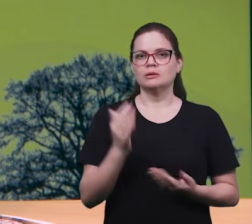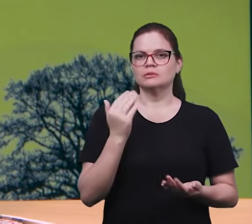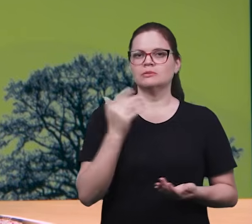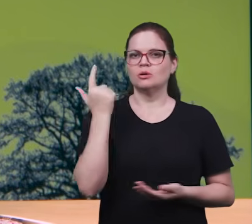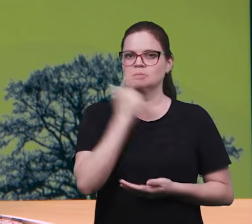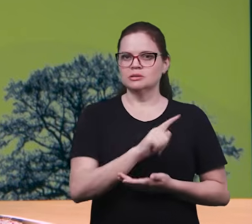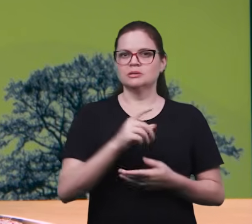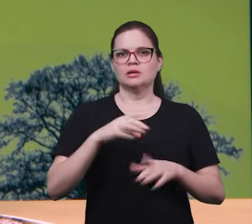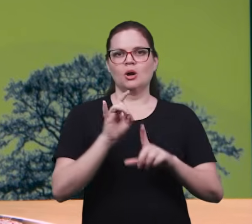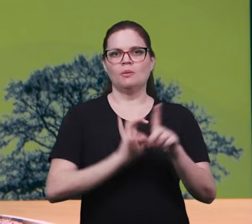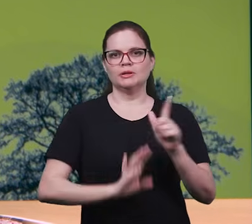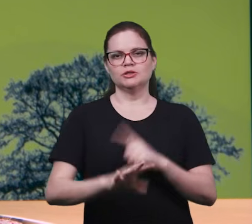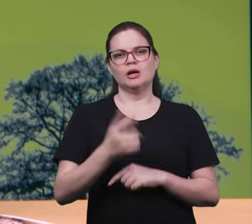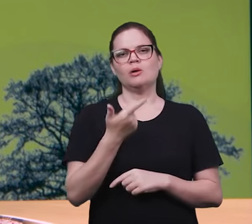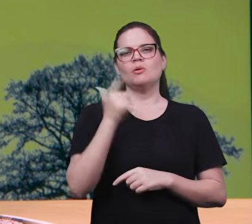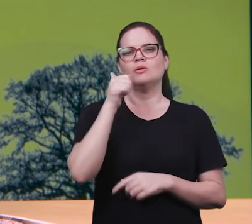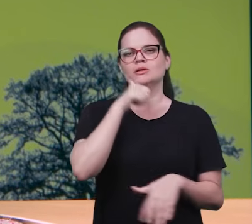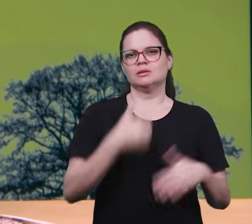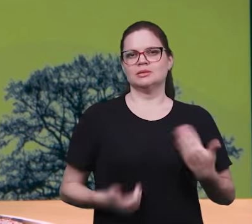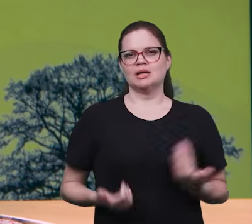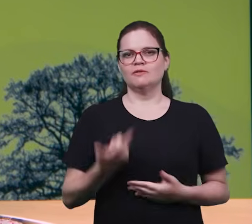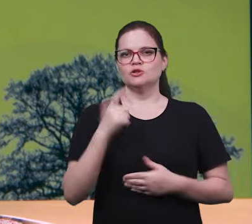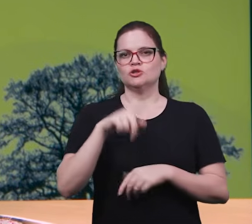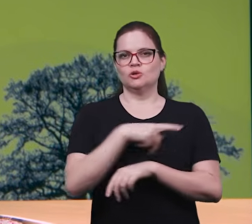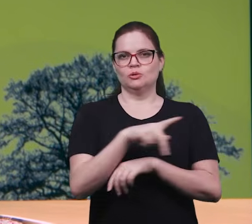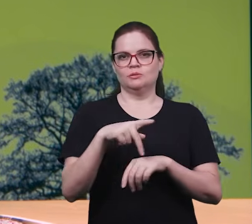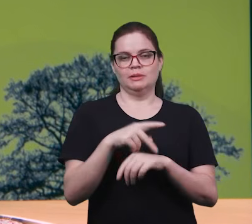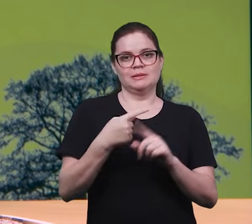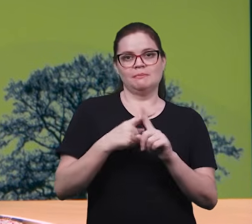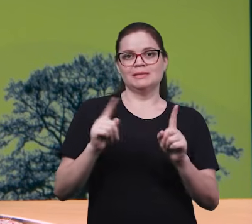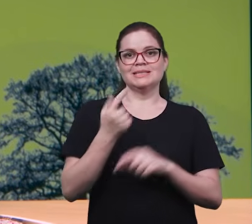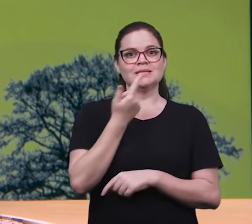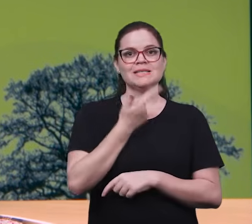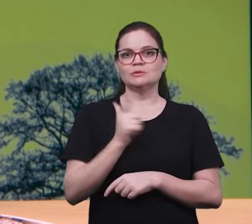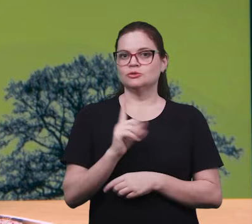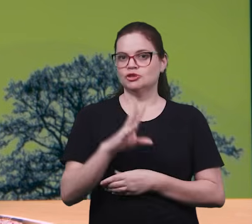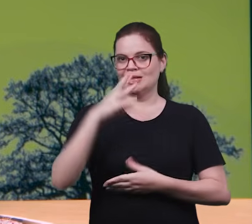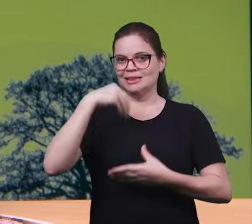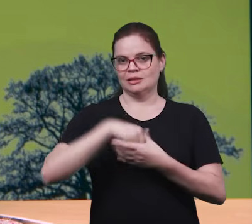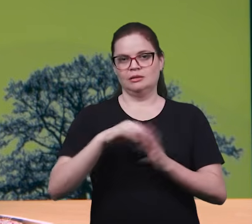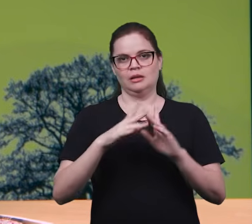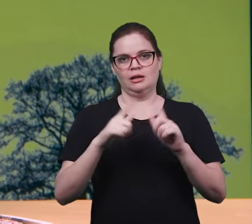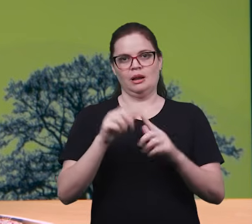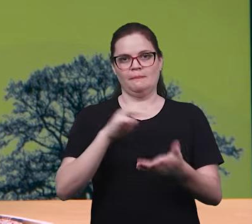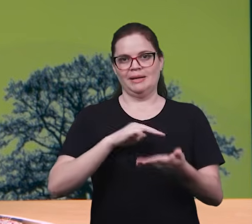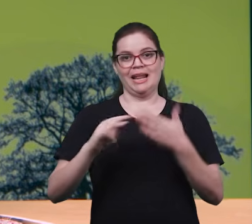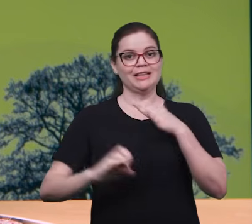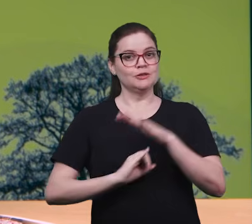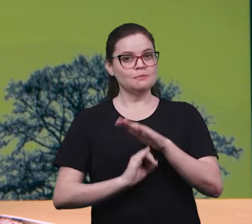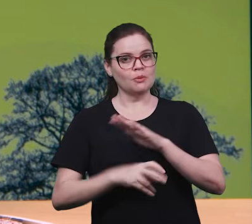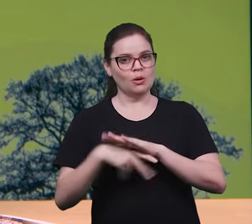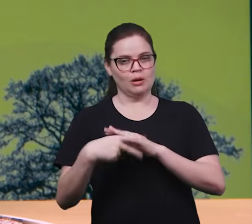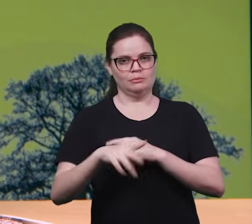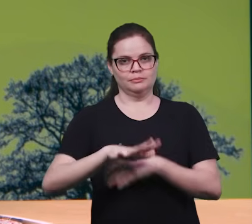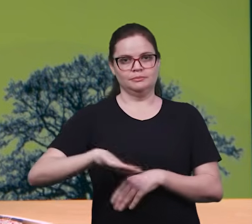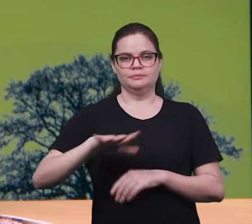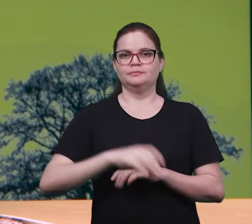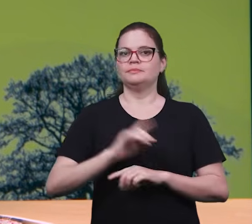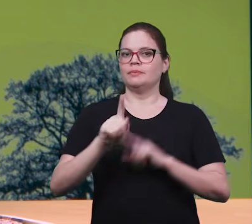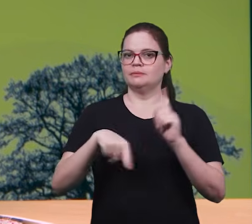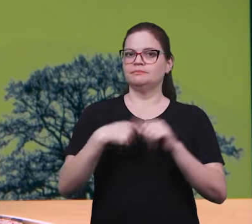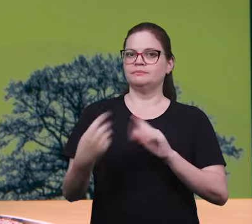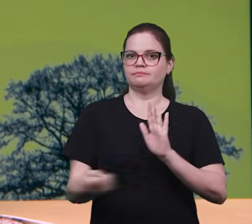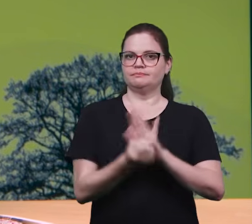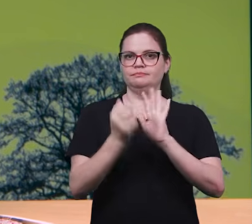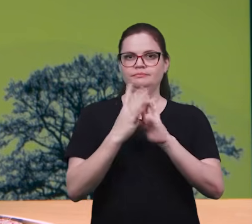países que eram minhas amigas e que se interessaram, né? Mas não era institucionalizado. Depois que passou a ser